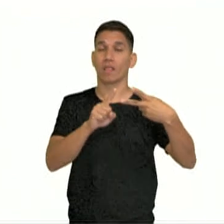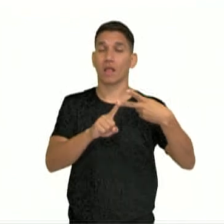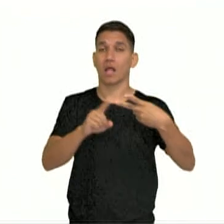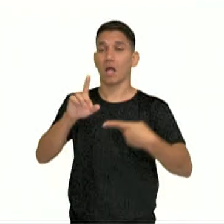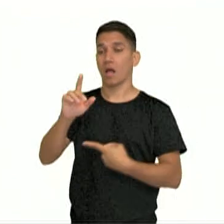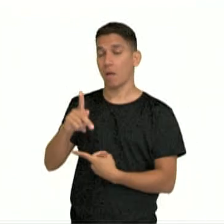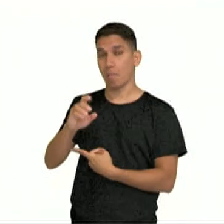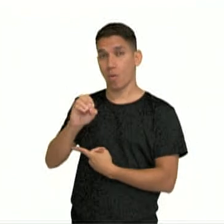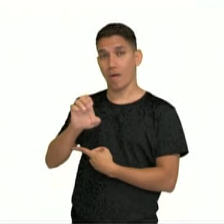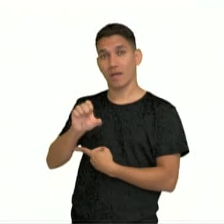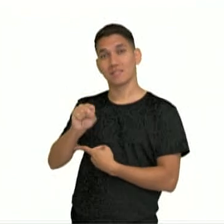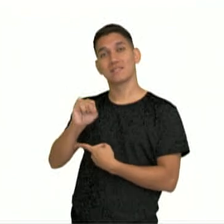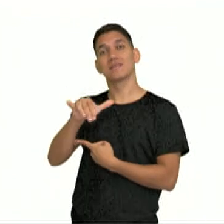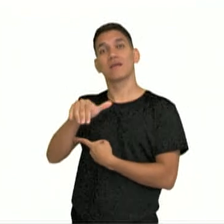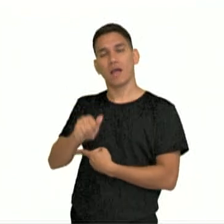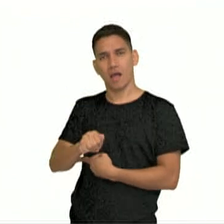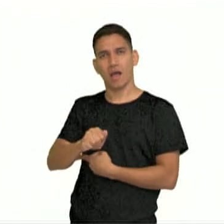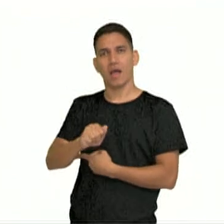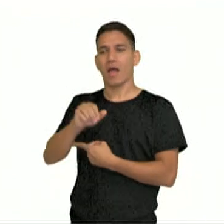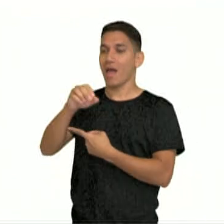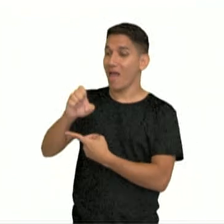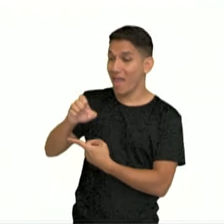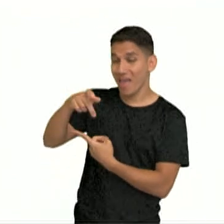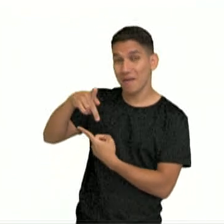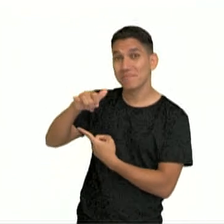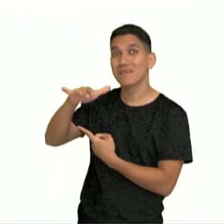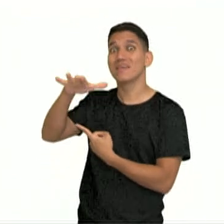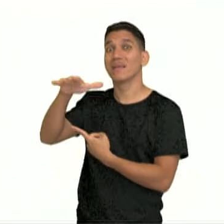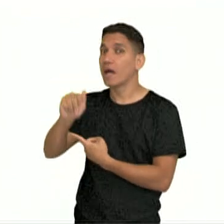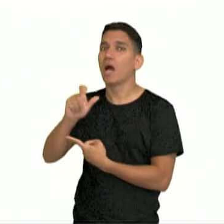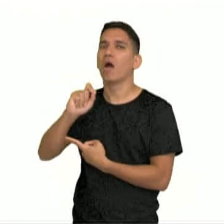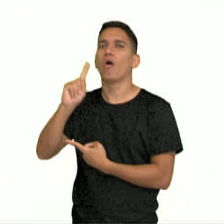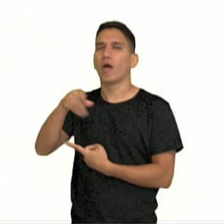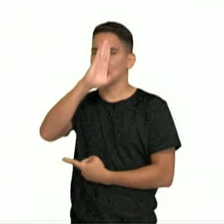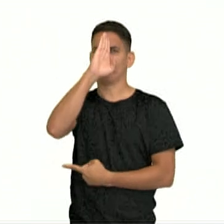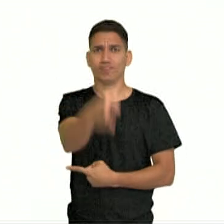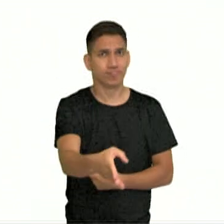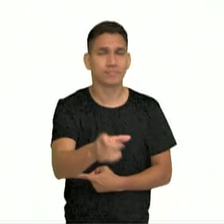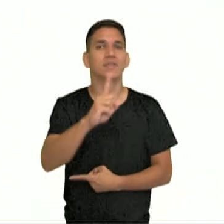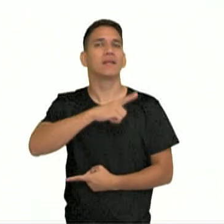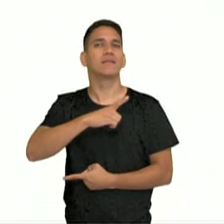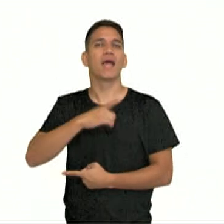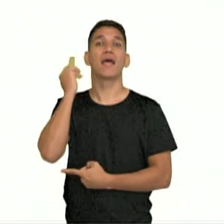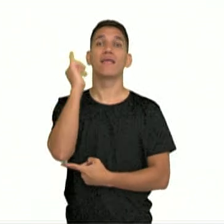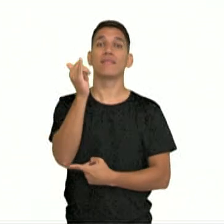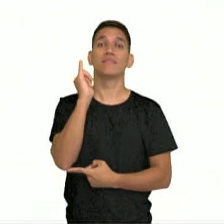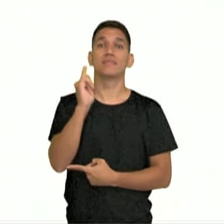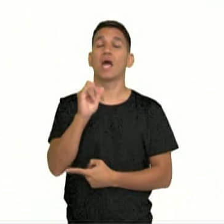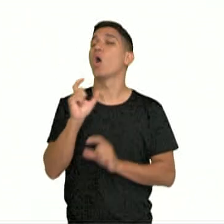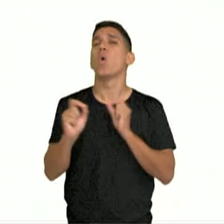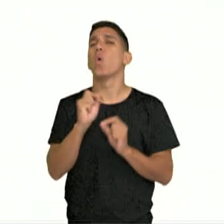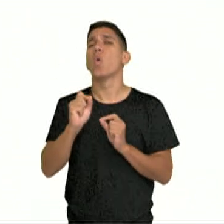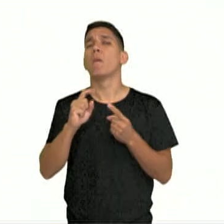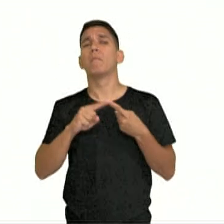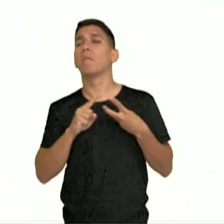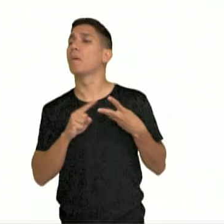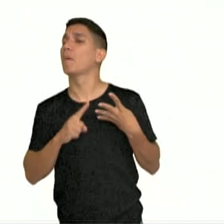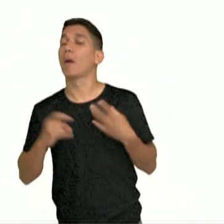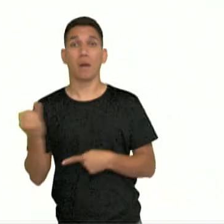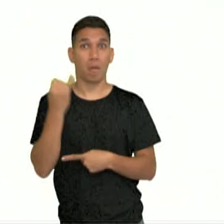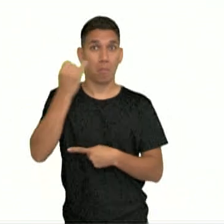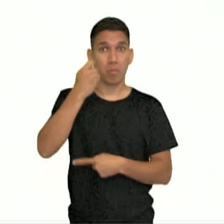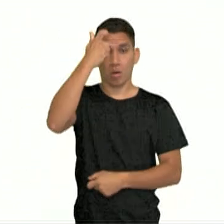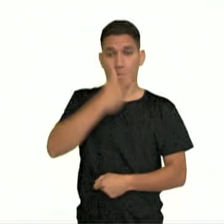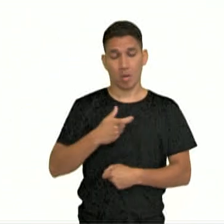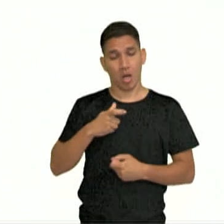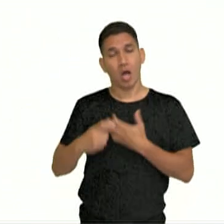pela objetividade, onde são narrados os fatos considerados importantes para o poeta. Ou seja, você pode ter aí